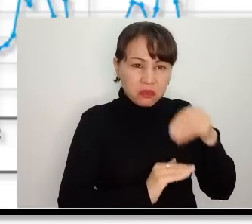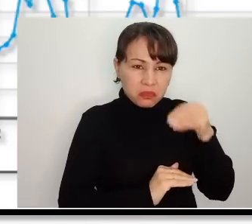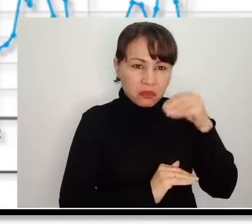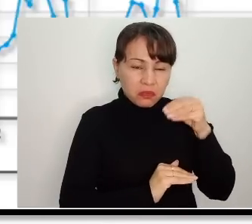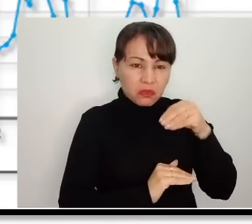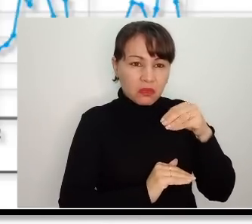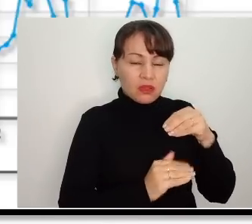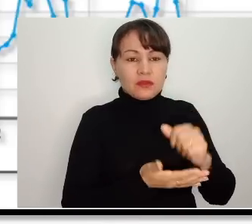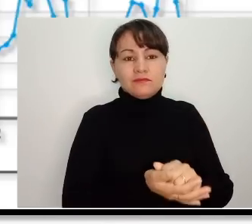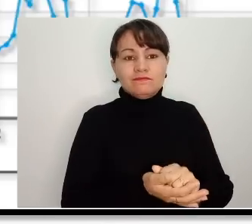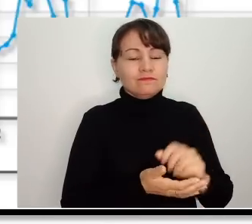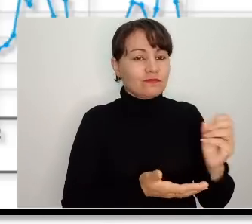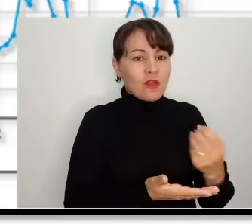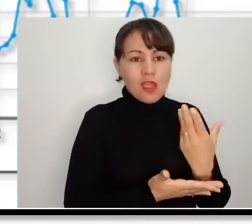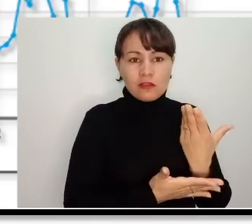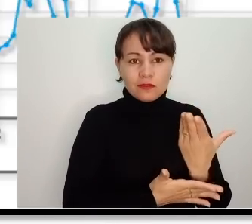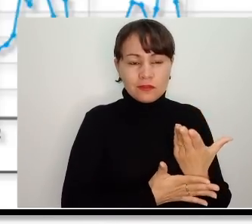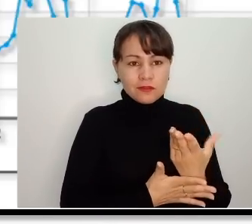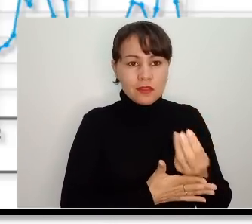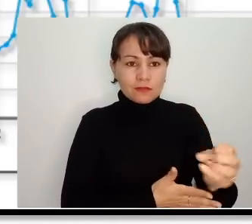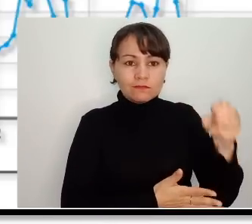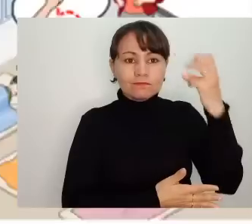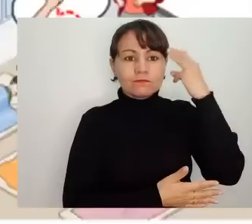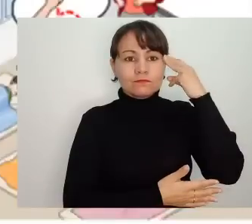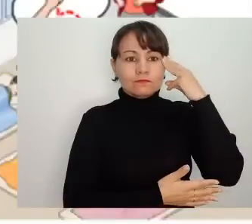a secreção da melatonina.